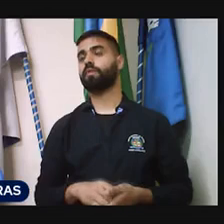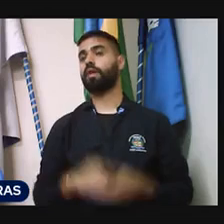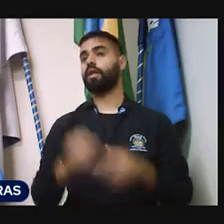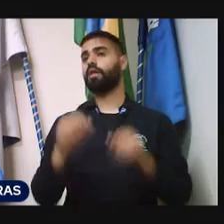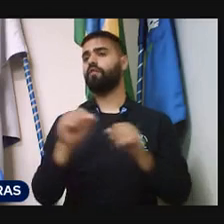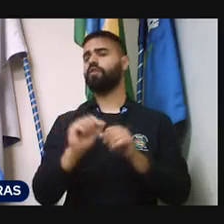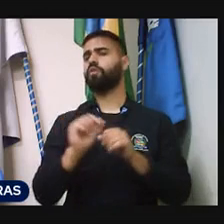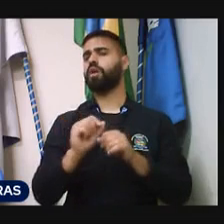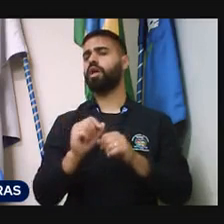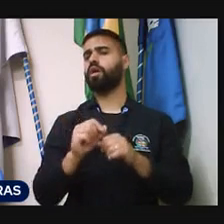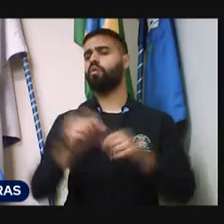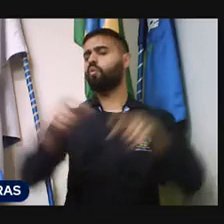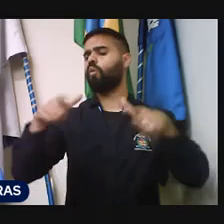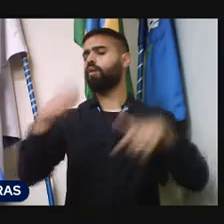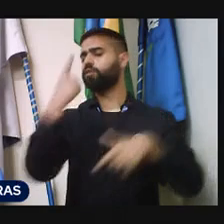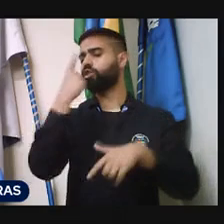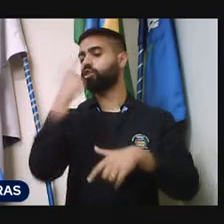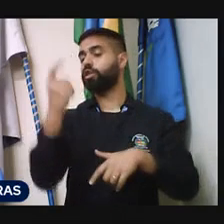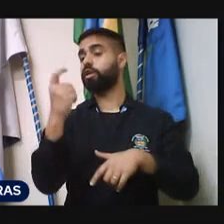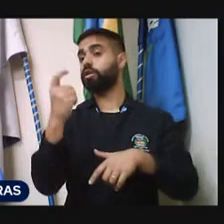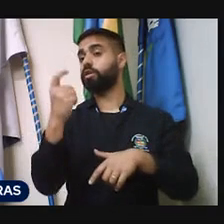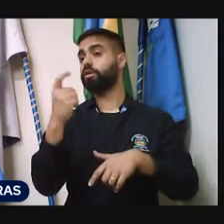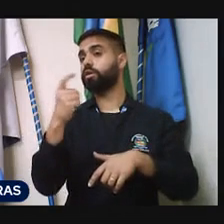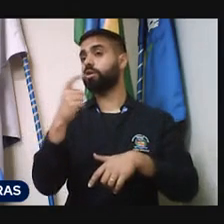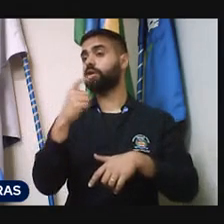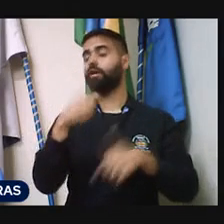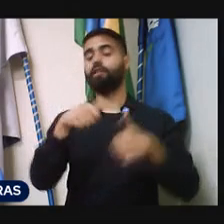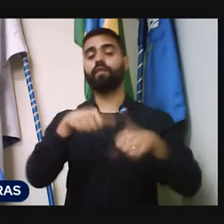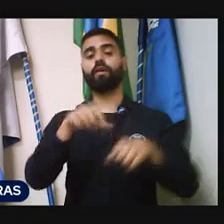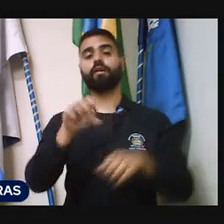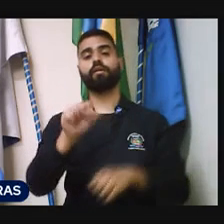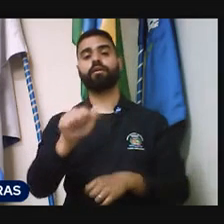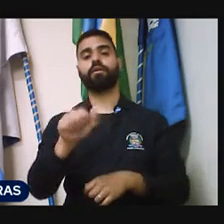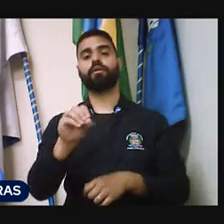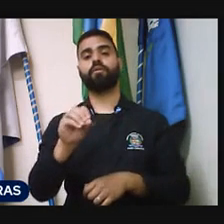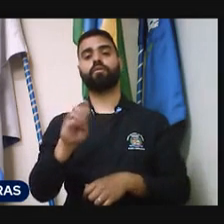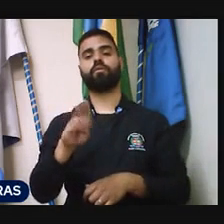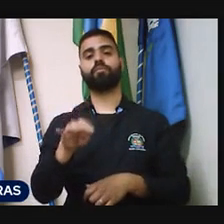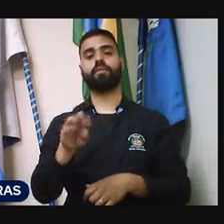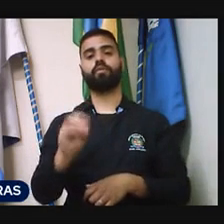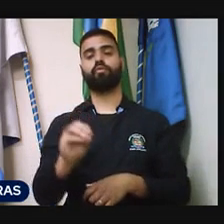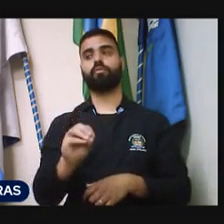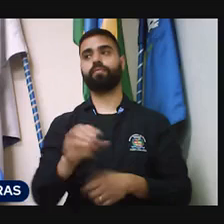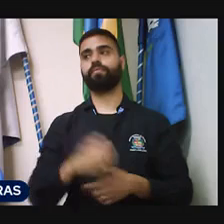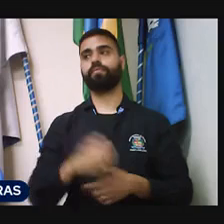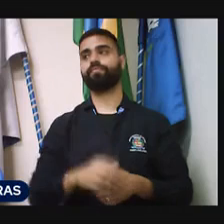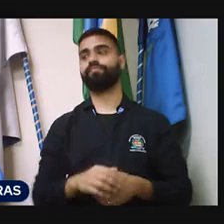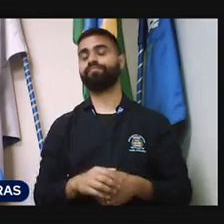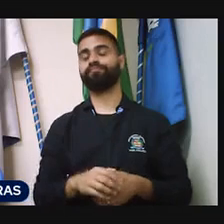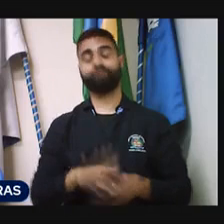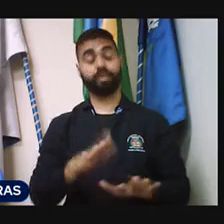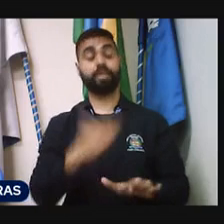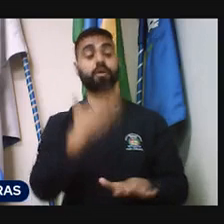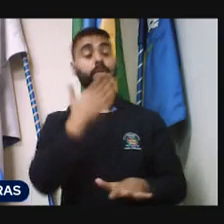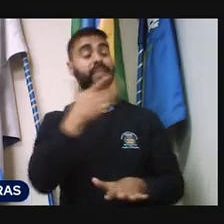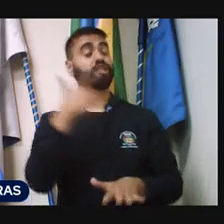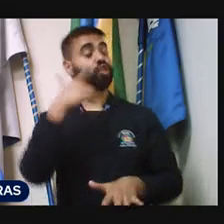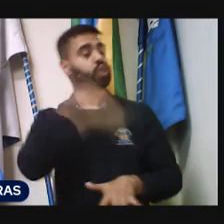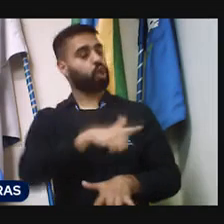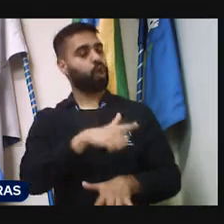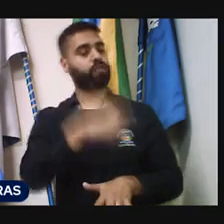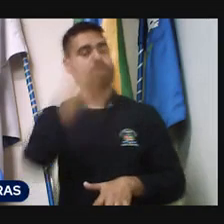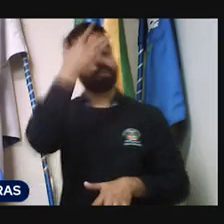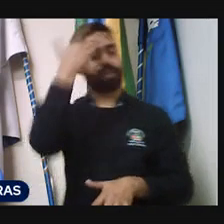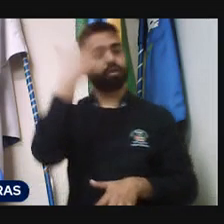a lixeira Comunitária na localidade de São Bento justificativa atendendo a solicitação dos moradores da comunidade